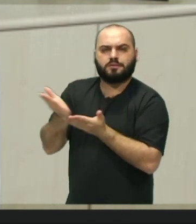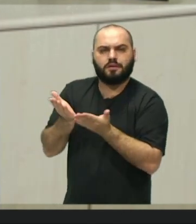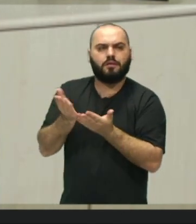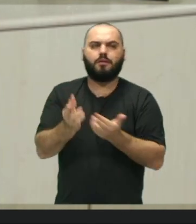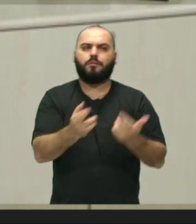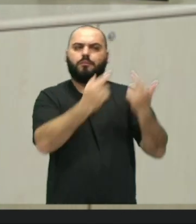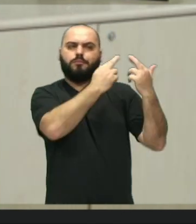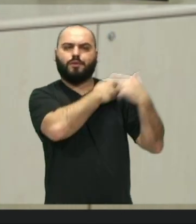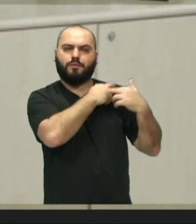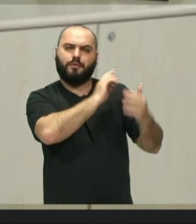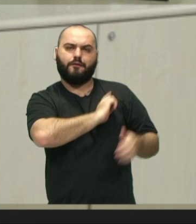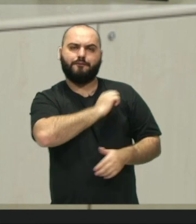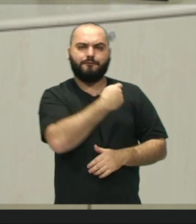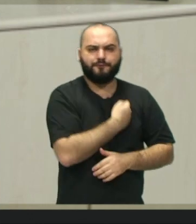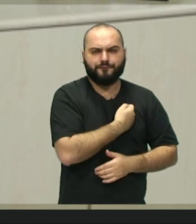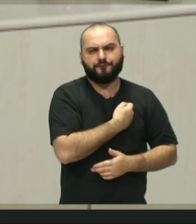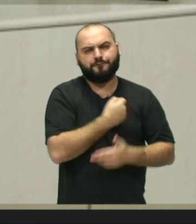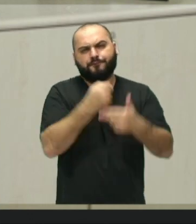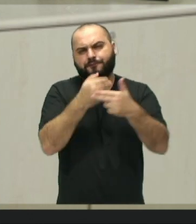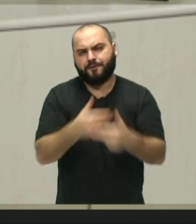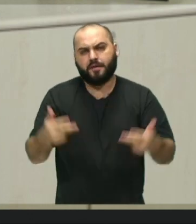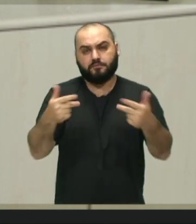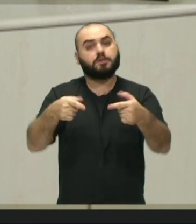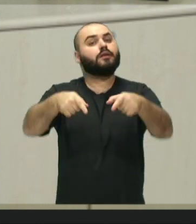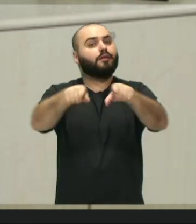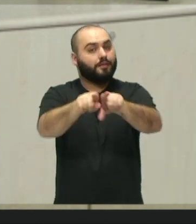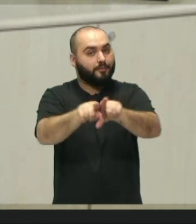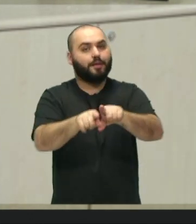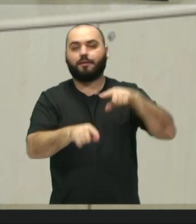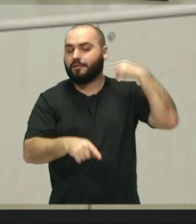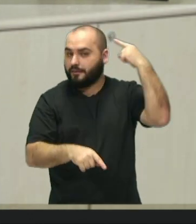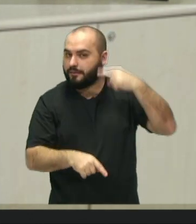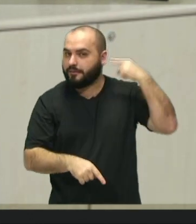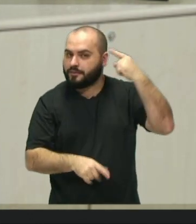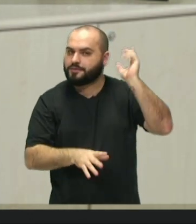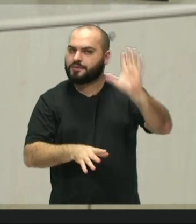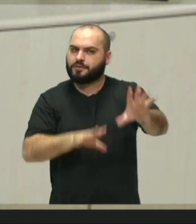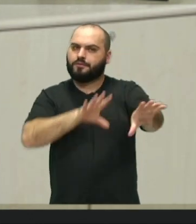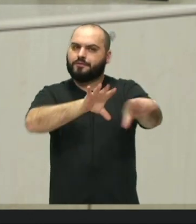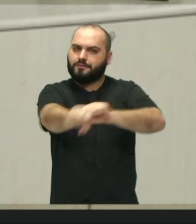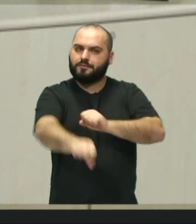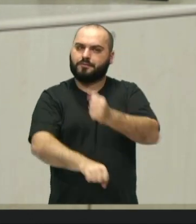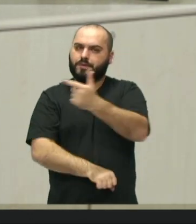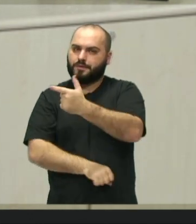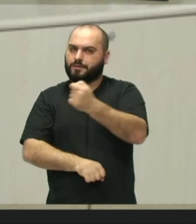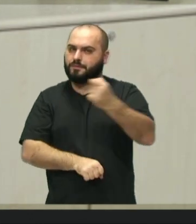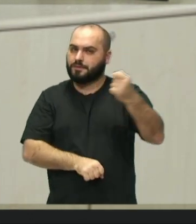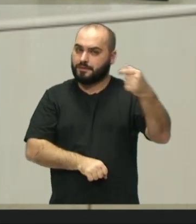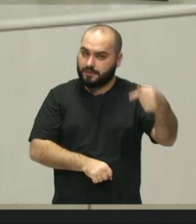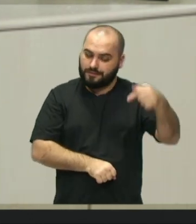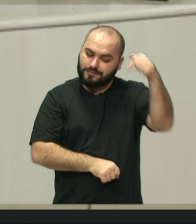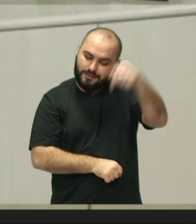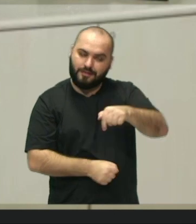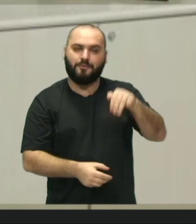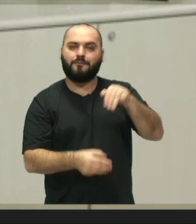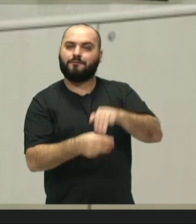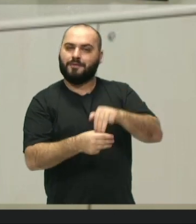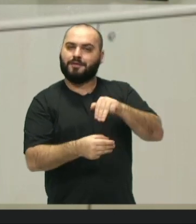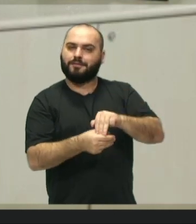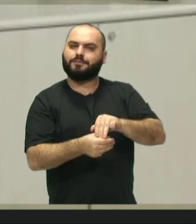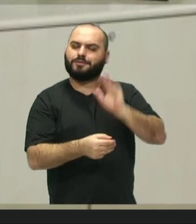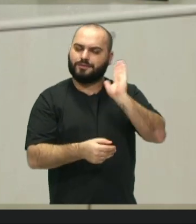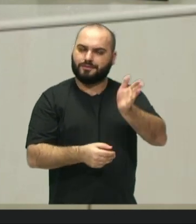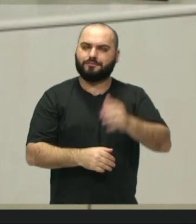fiscal, e também sou advogado, né, formado desde 2007 aqui pela nossa universidade, a Univale,